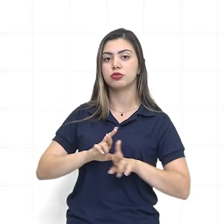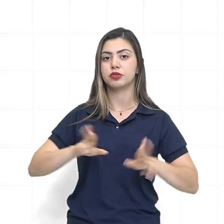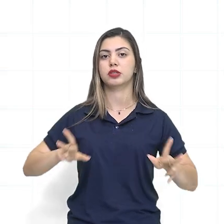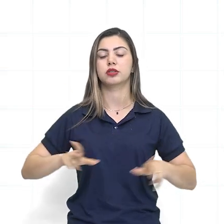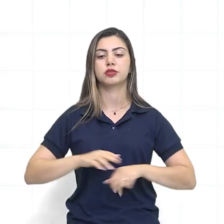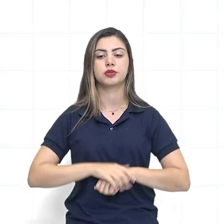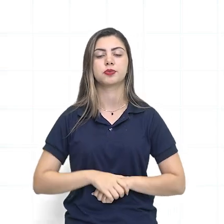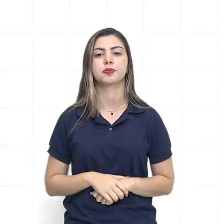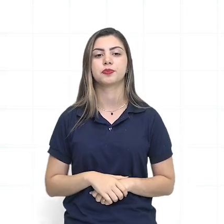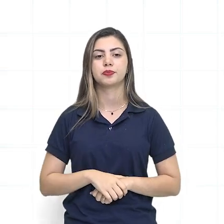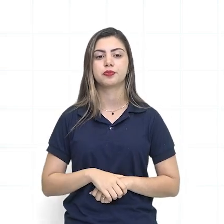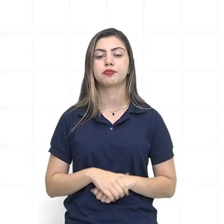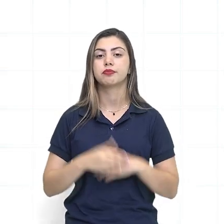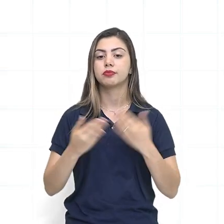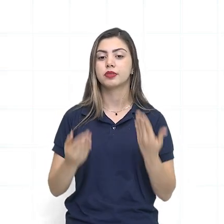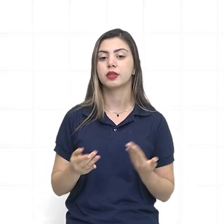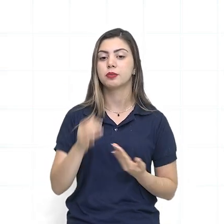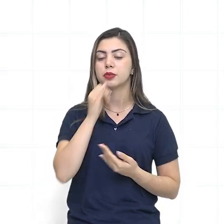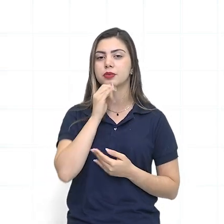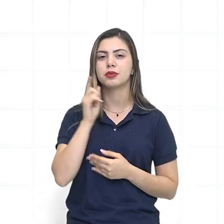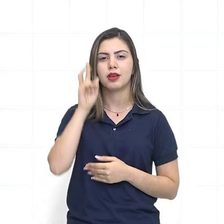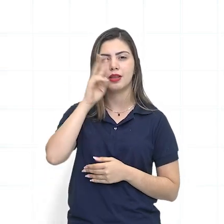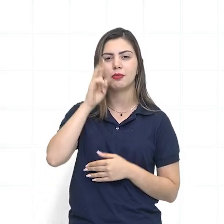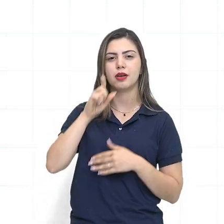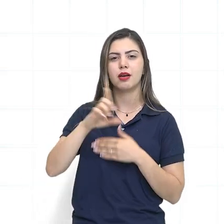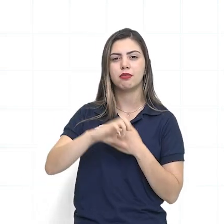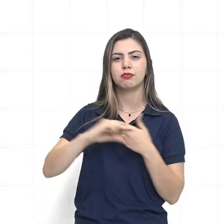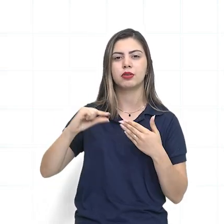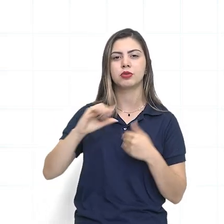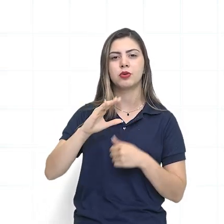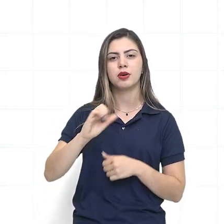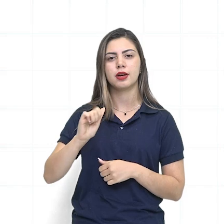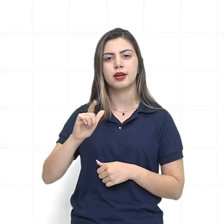Então, o que o Carlos Drummond de Andrade fez